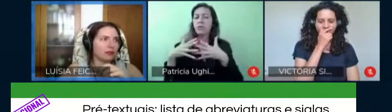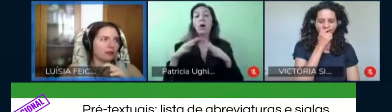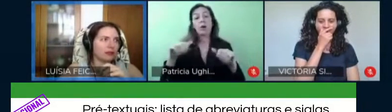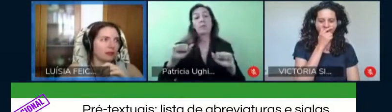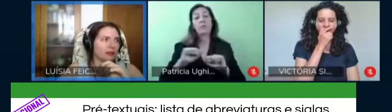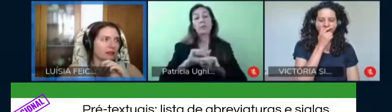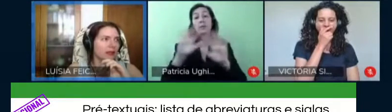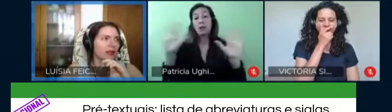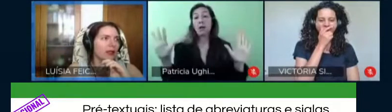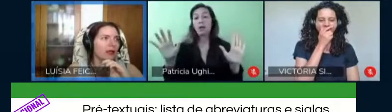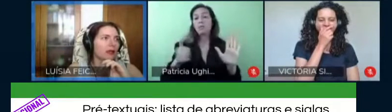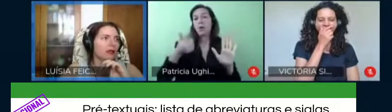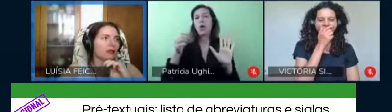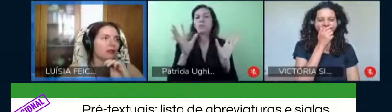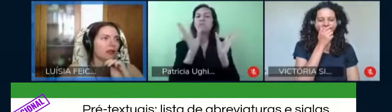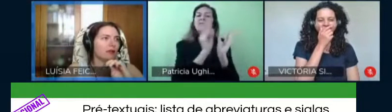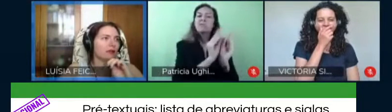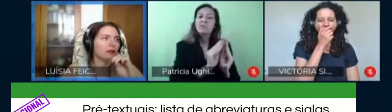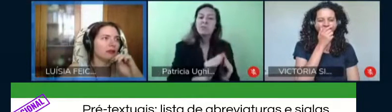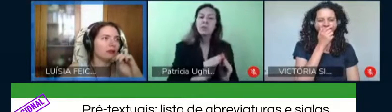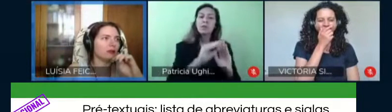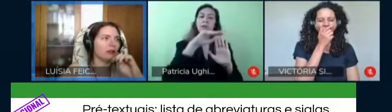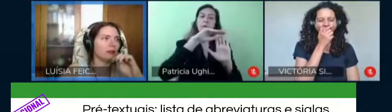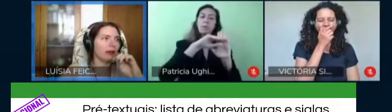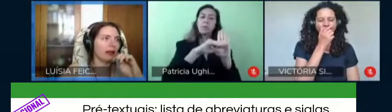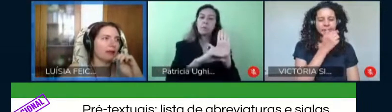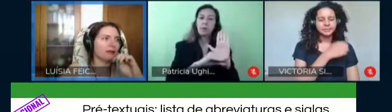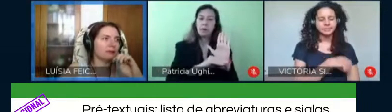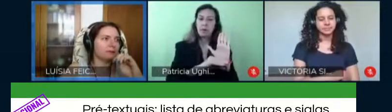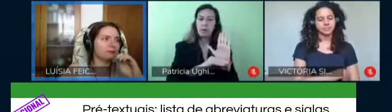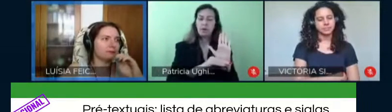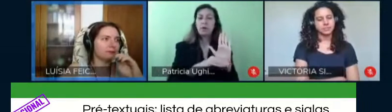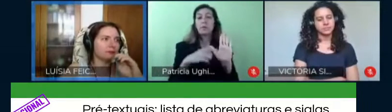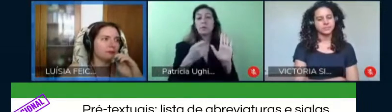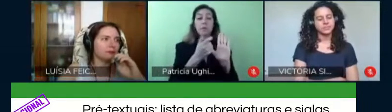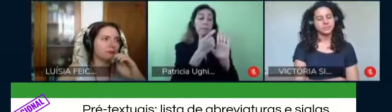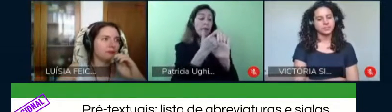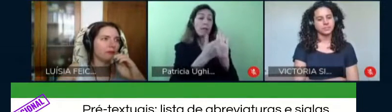de abreviaturas e siglas. E tu deve incluir a palavra,